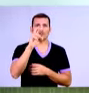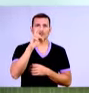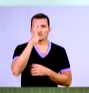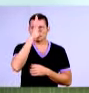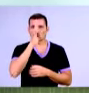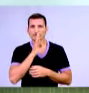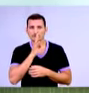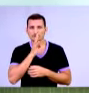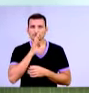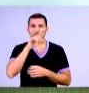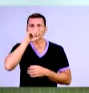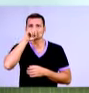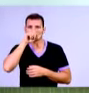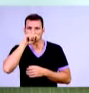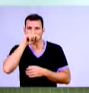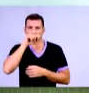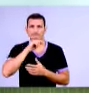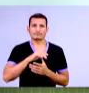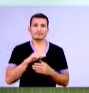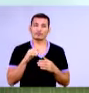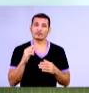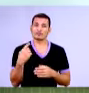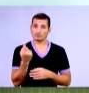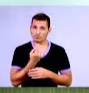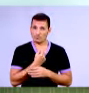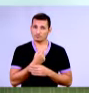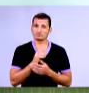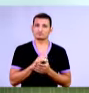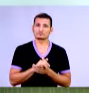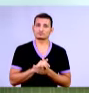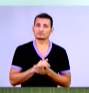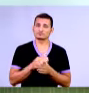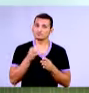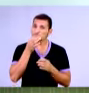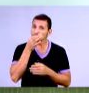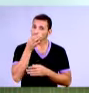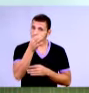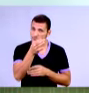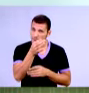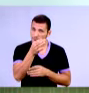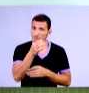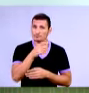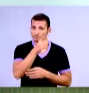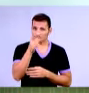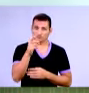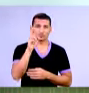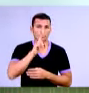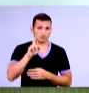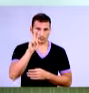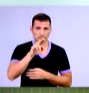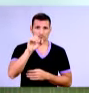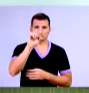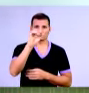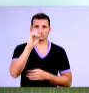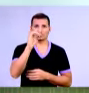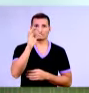operacional Linux. Nós vamos sugerir para a nossa disciplina o uso de softwares livres. Deste modo,